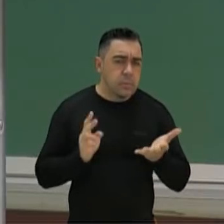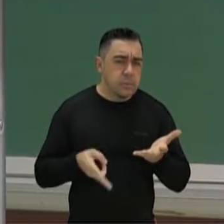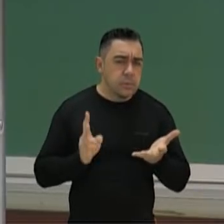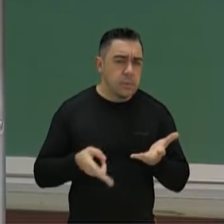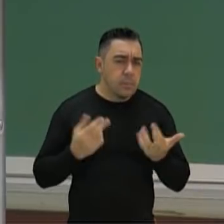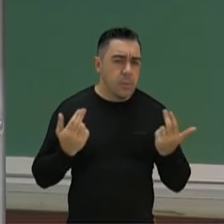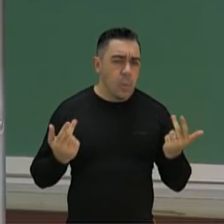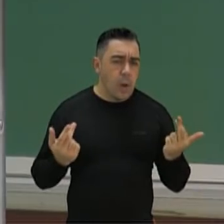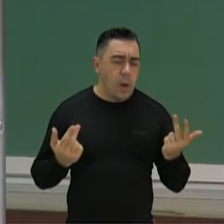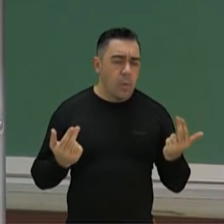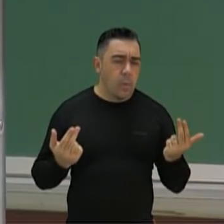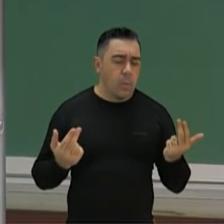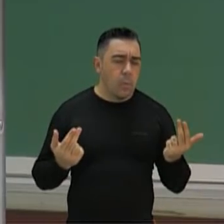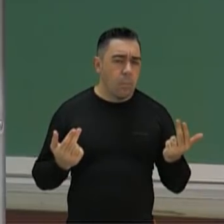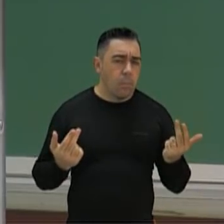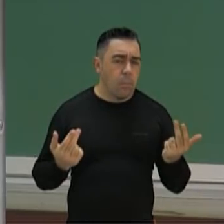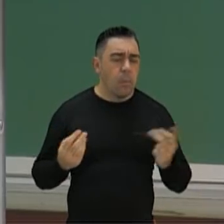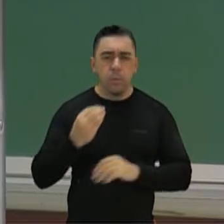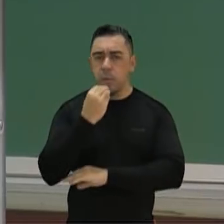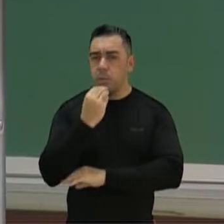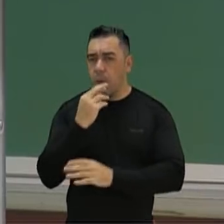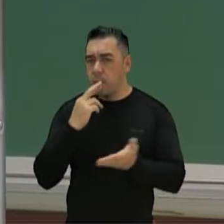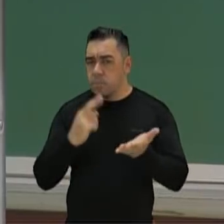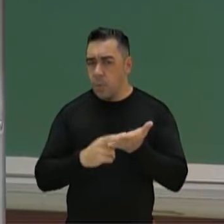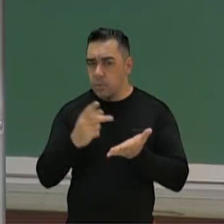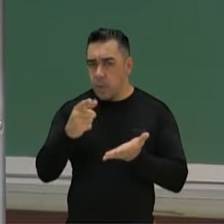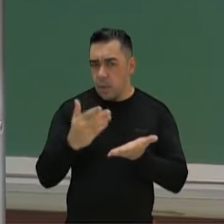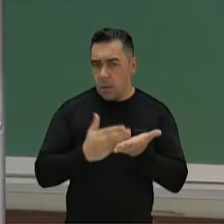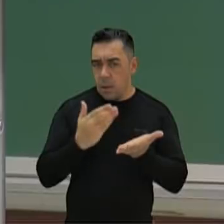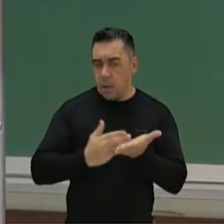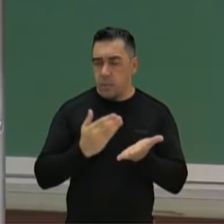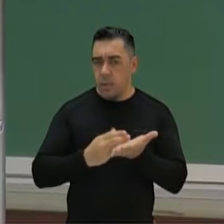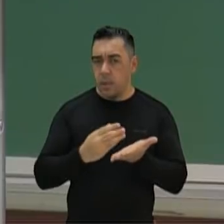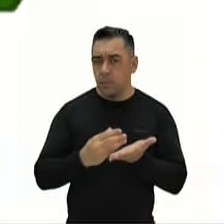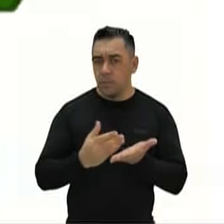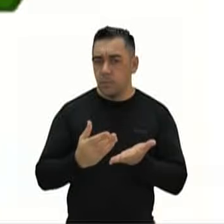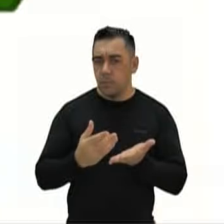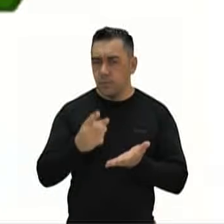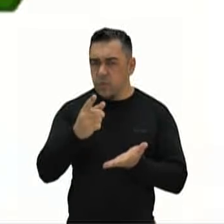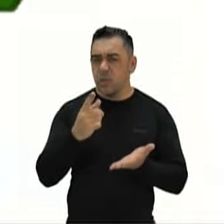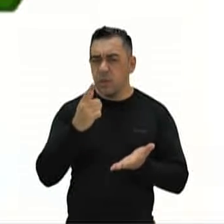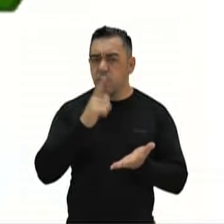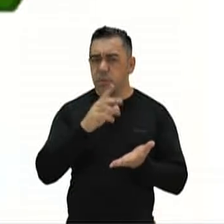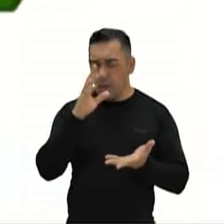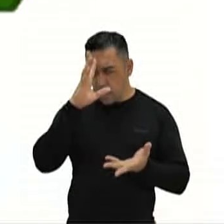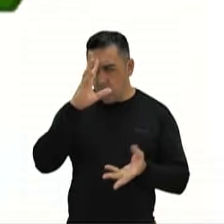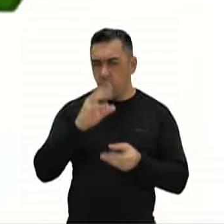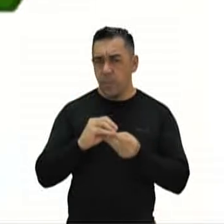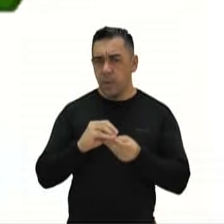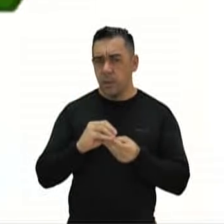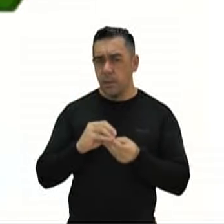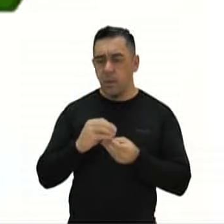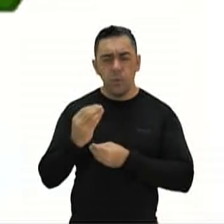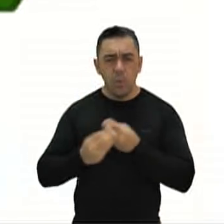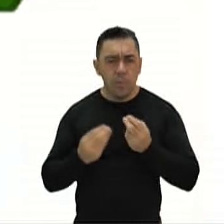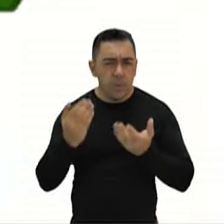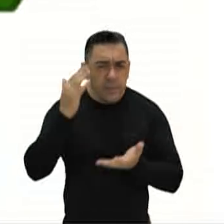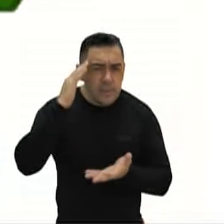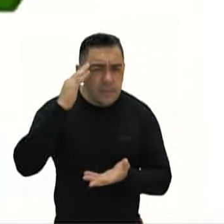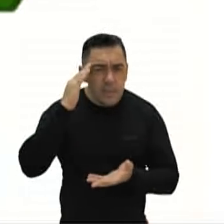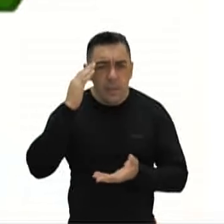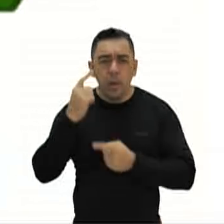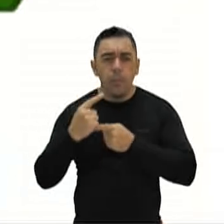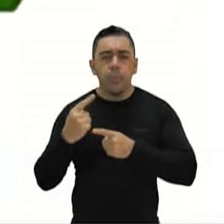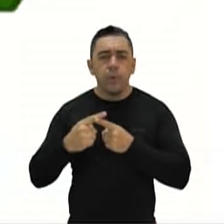toda e qualquer célula? Vamos tentar responder no caderninho mais uma vez lá? Será que você consegue entender